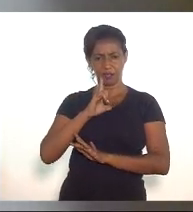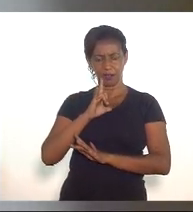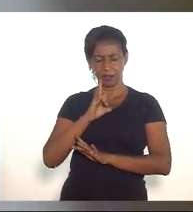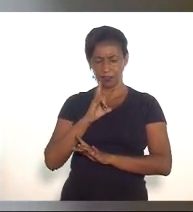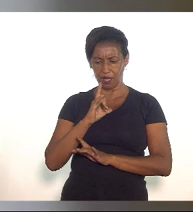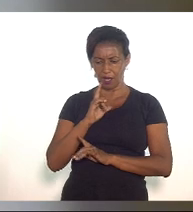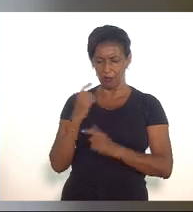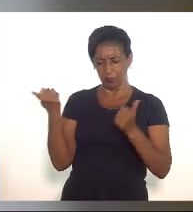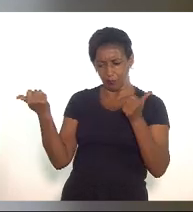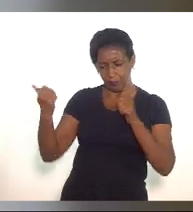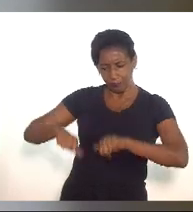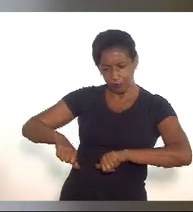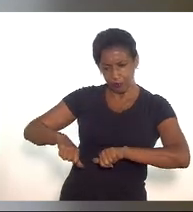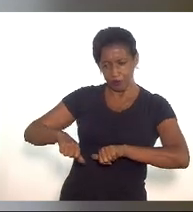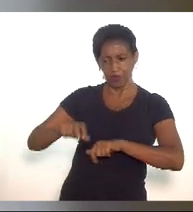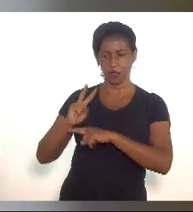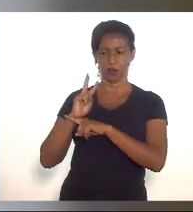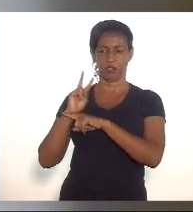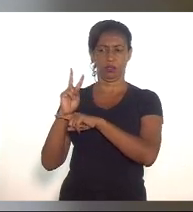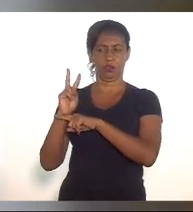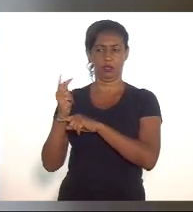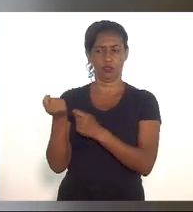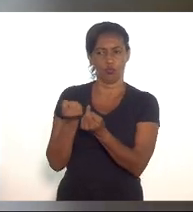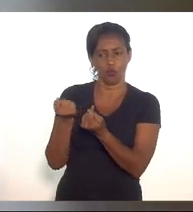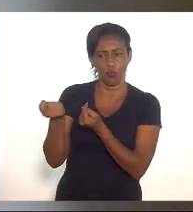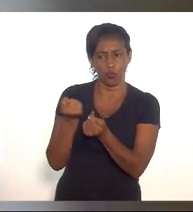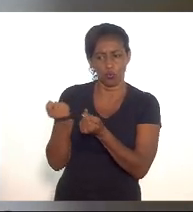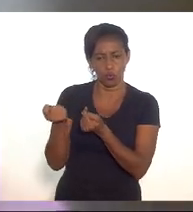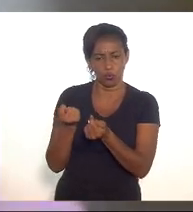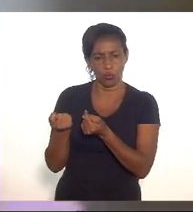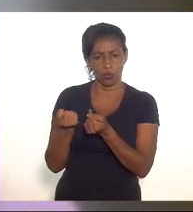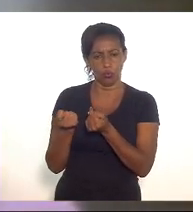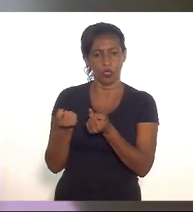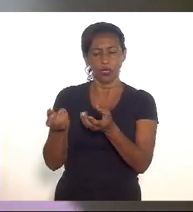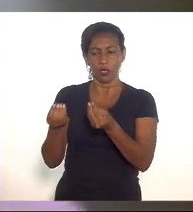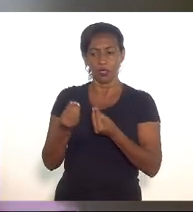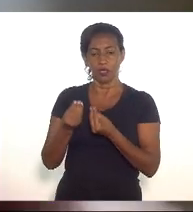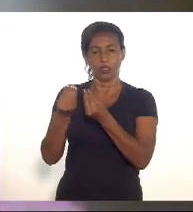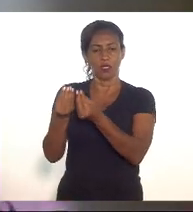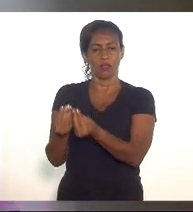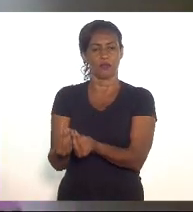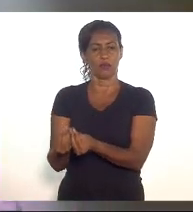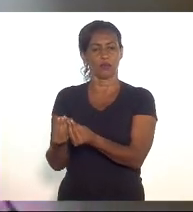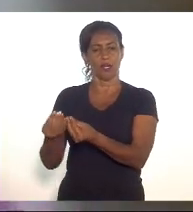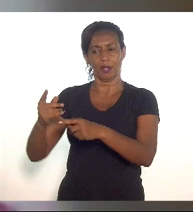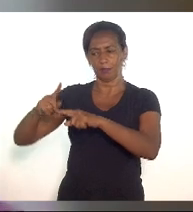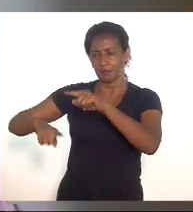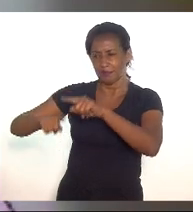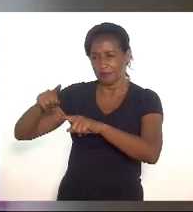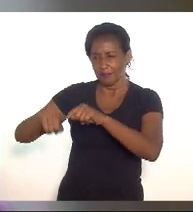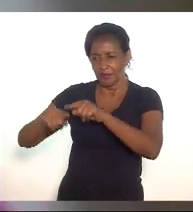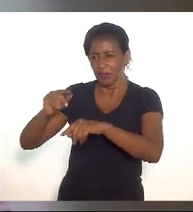de avaliação, de monitoramento, de controle, que vão dar os elementos para que o plano vá se atualizando ao longo do tempo,